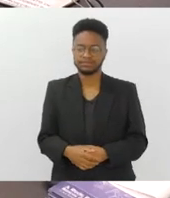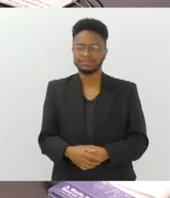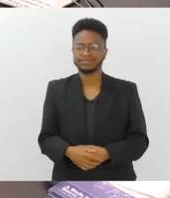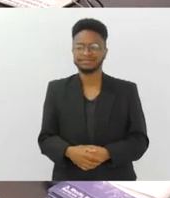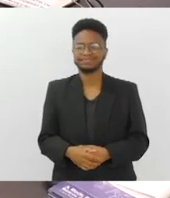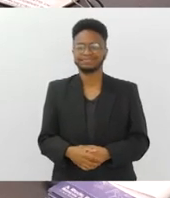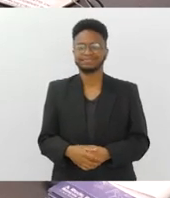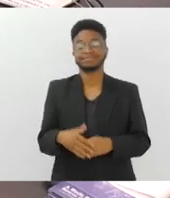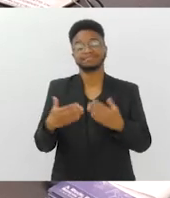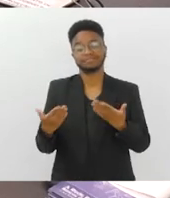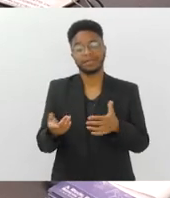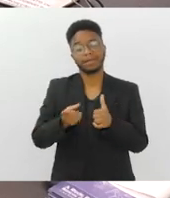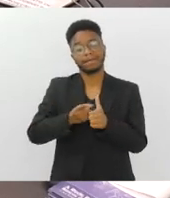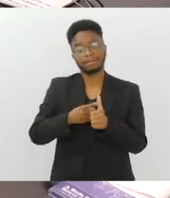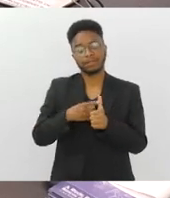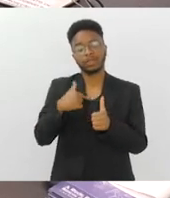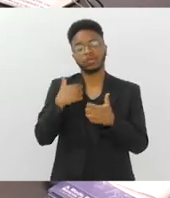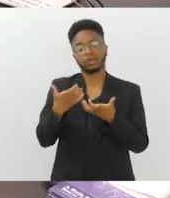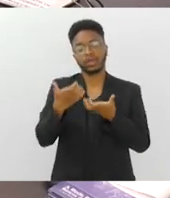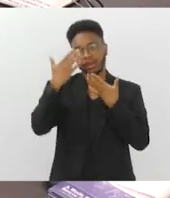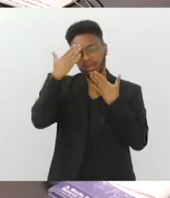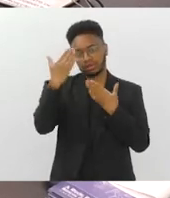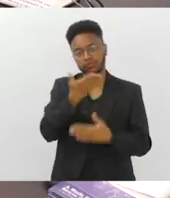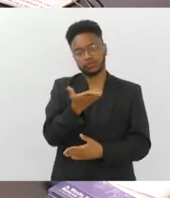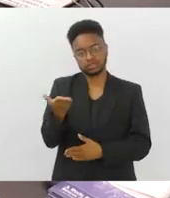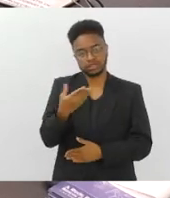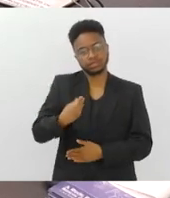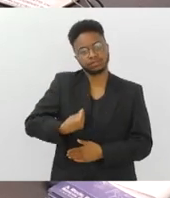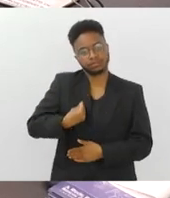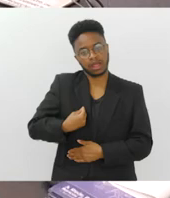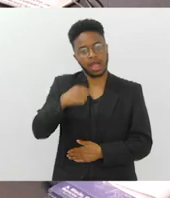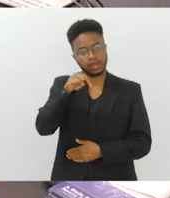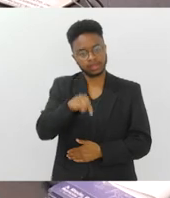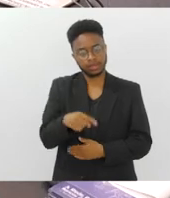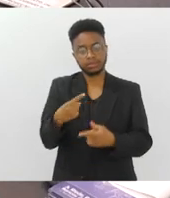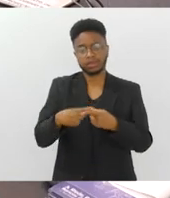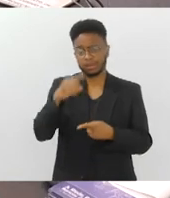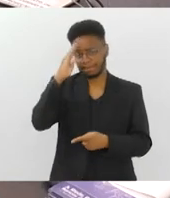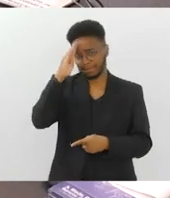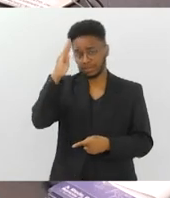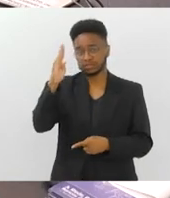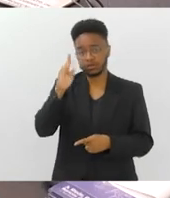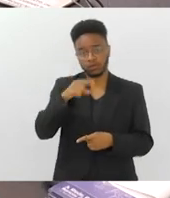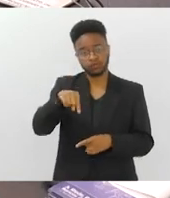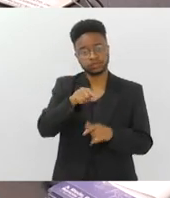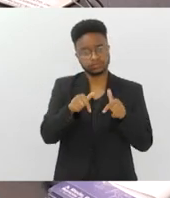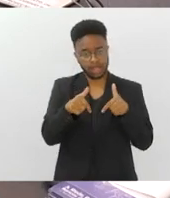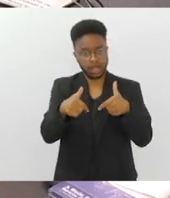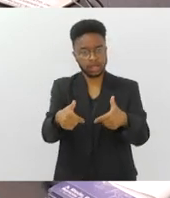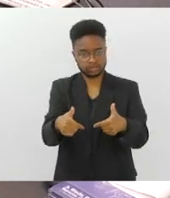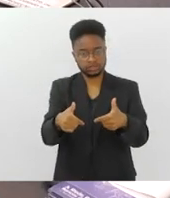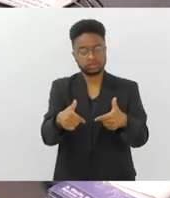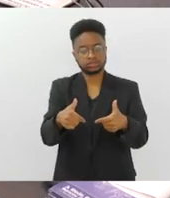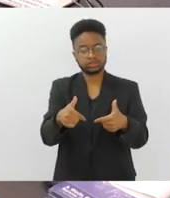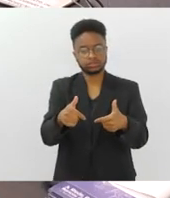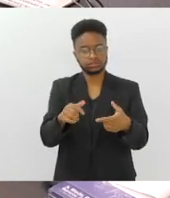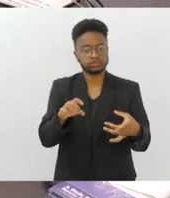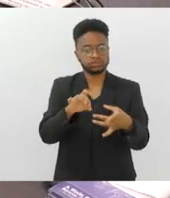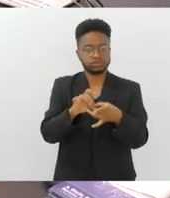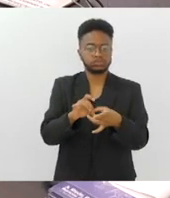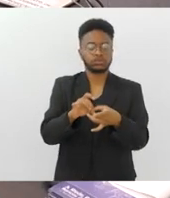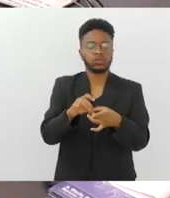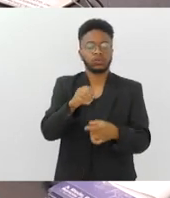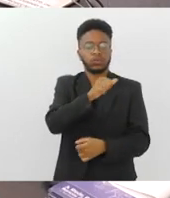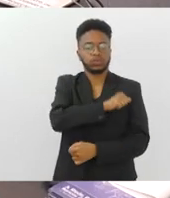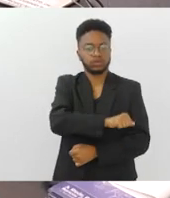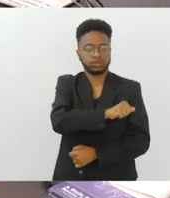Bom, primeiro, agradecer a presença de vocês. É fundamental a atuação de vocês no âmbito do Estado do Rio de